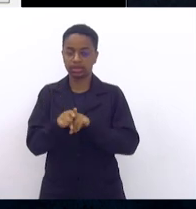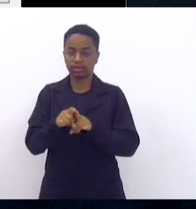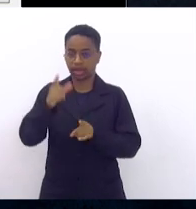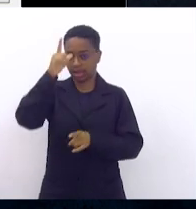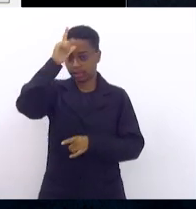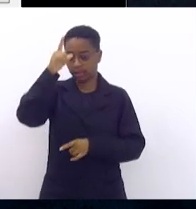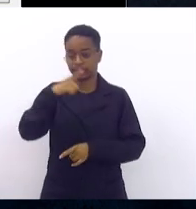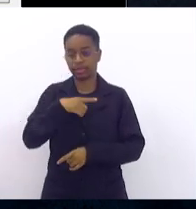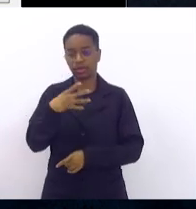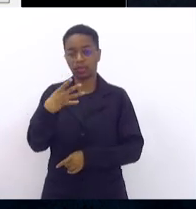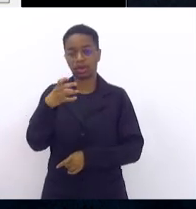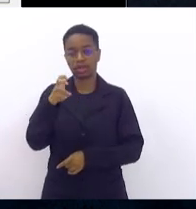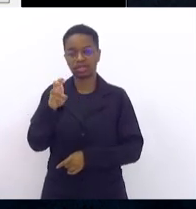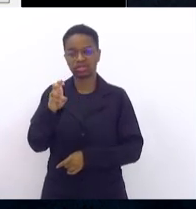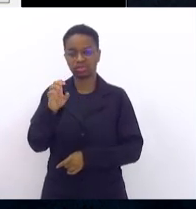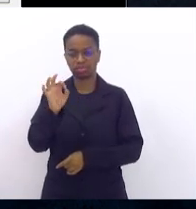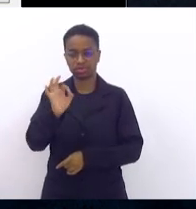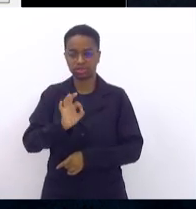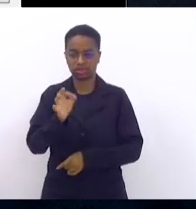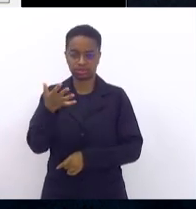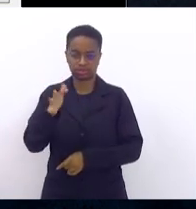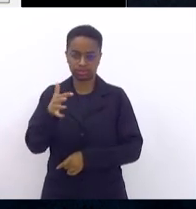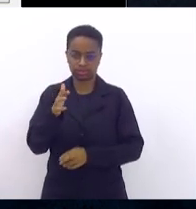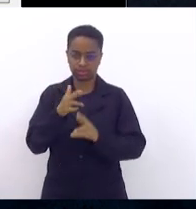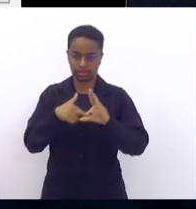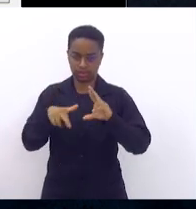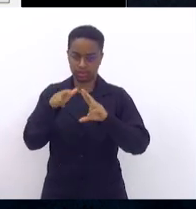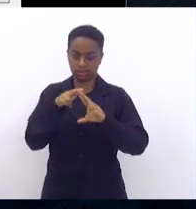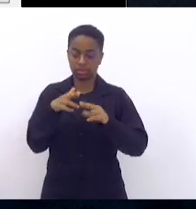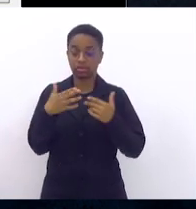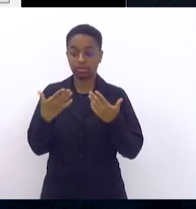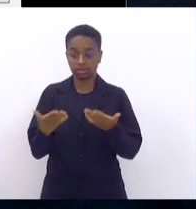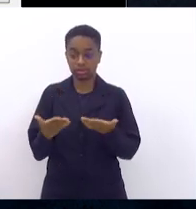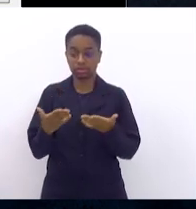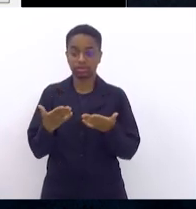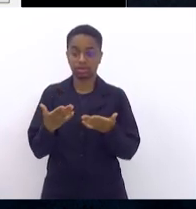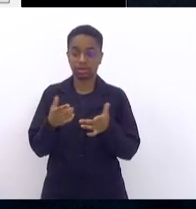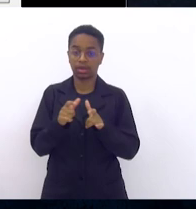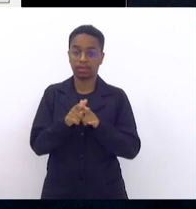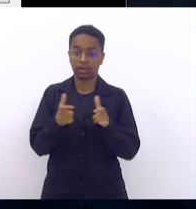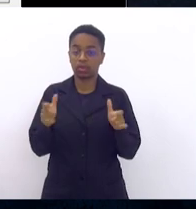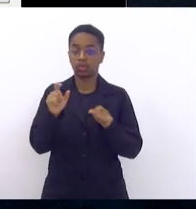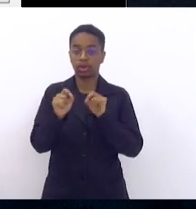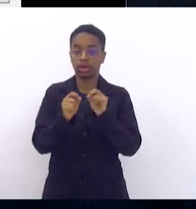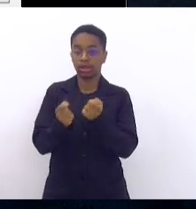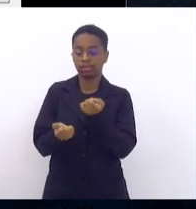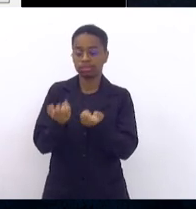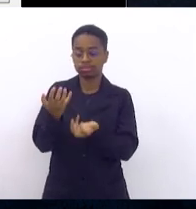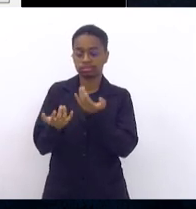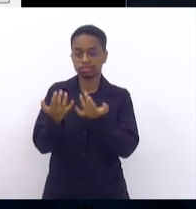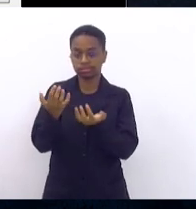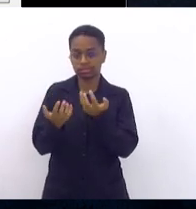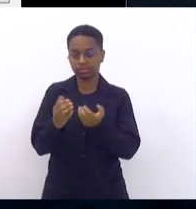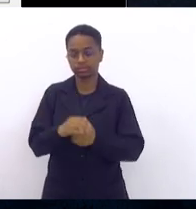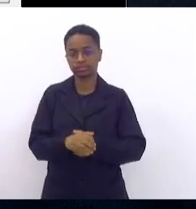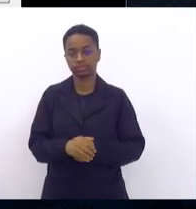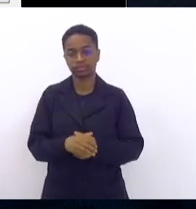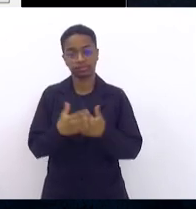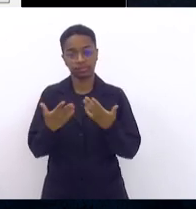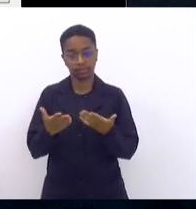45%, o índice de reciclagem Então e o grande parte incinerada né a diferença incinerada Então a gente tem uma